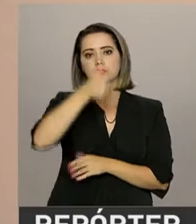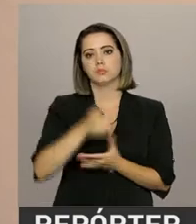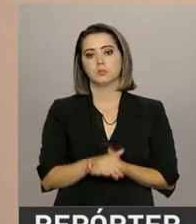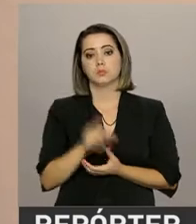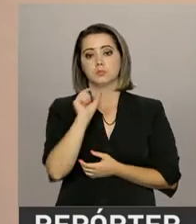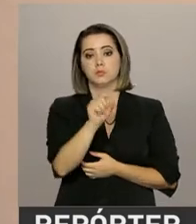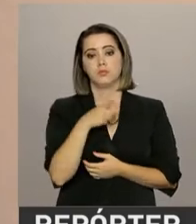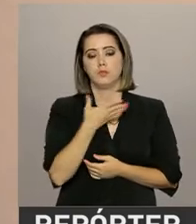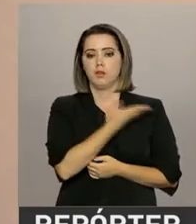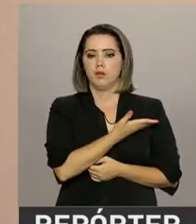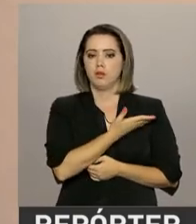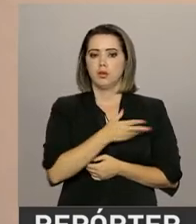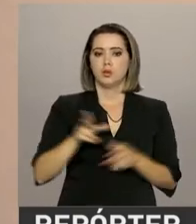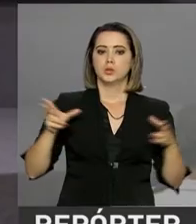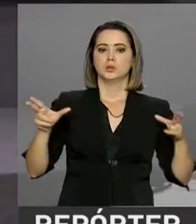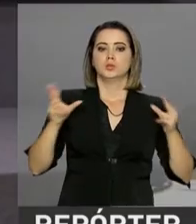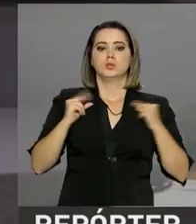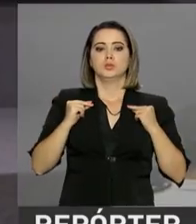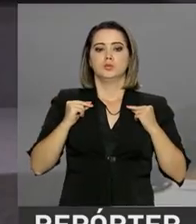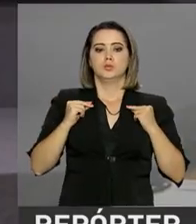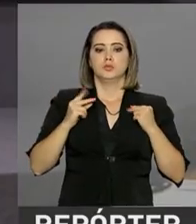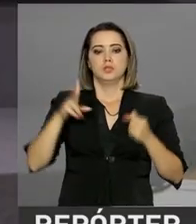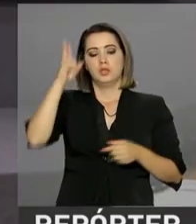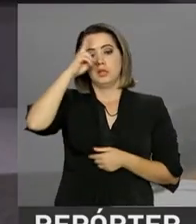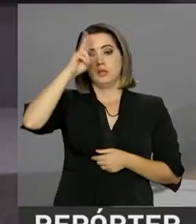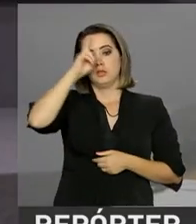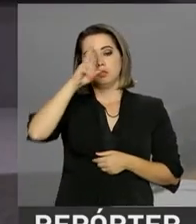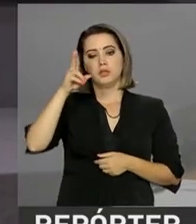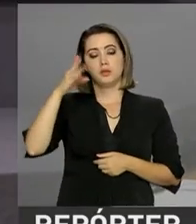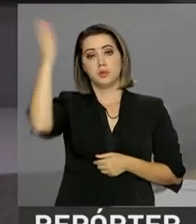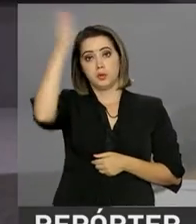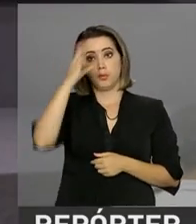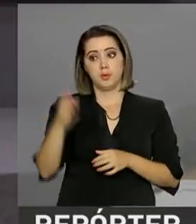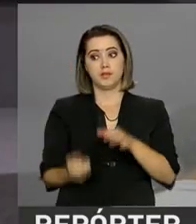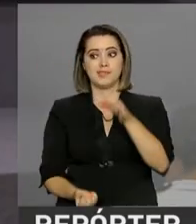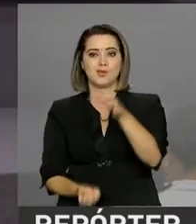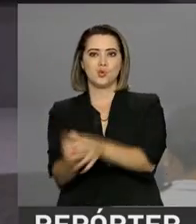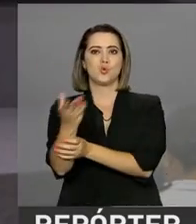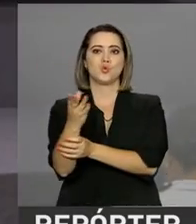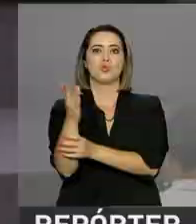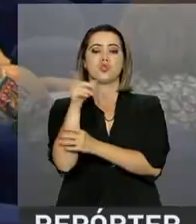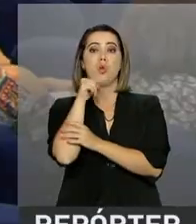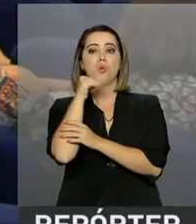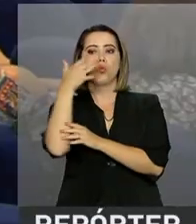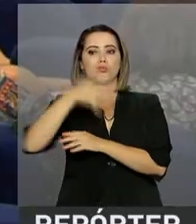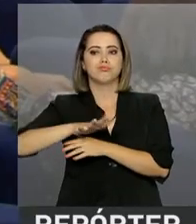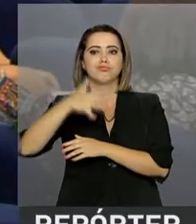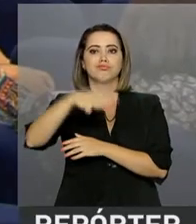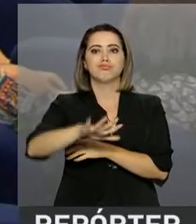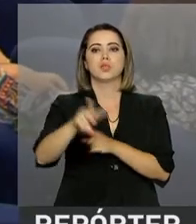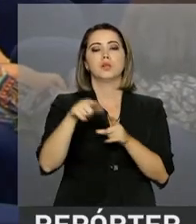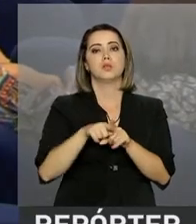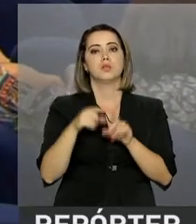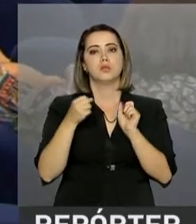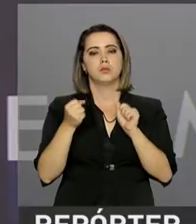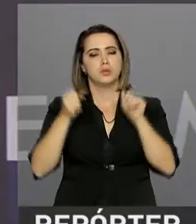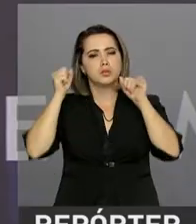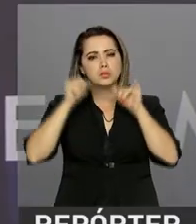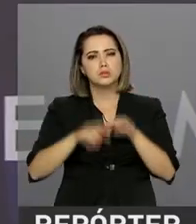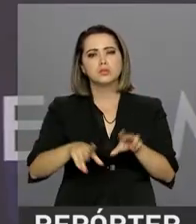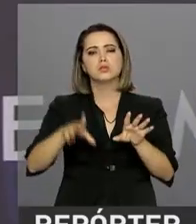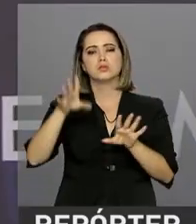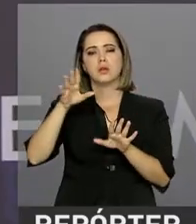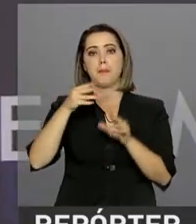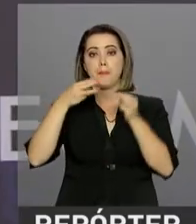carlos matias lembra que o brasil é um país que nasceu do mar e destaca a importância do museu para transmitir essa idéia o